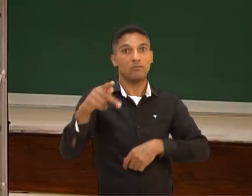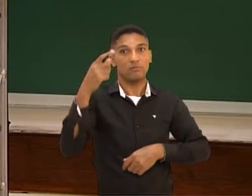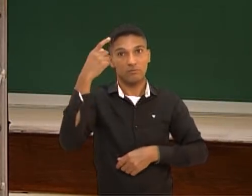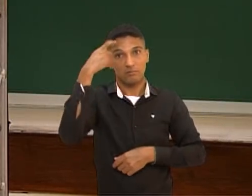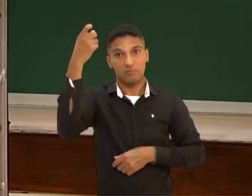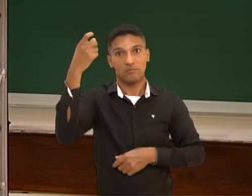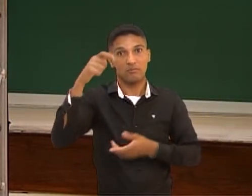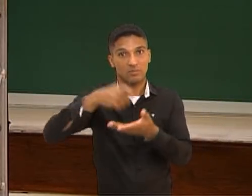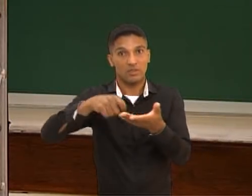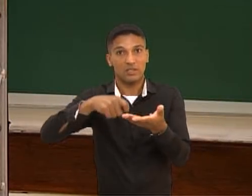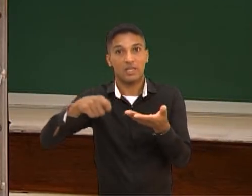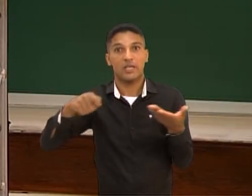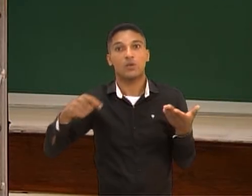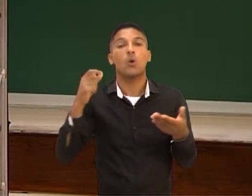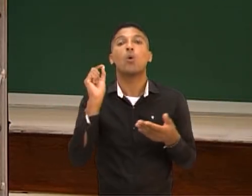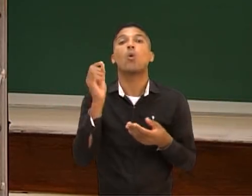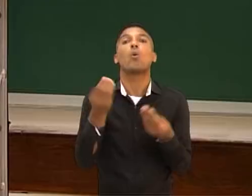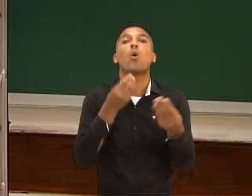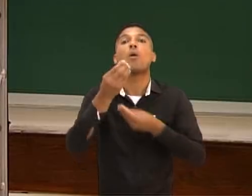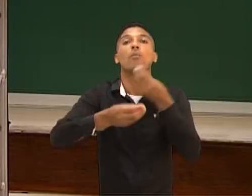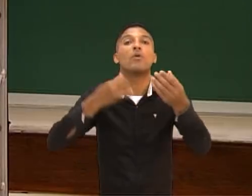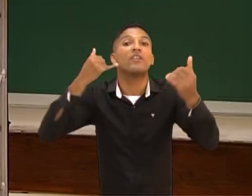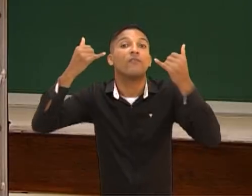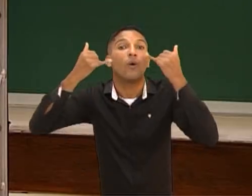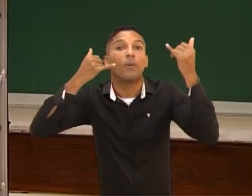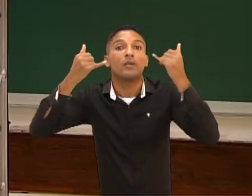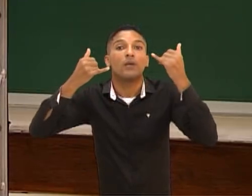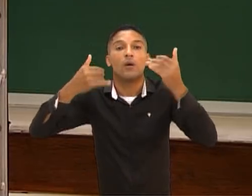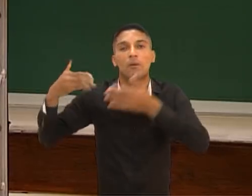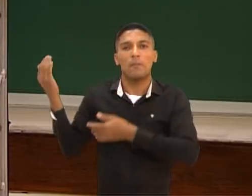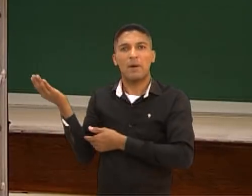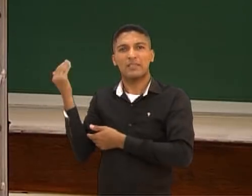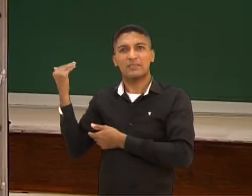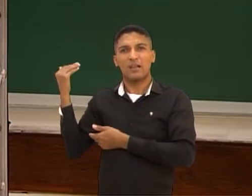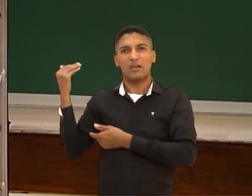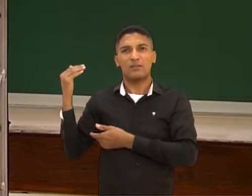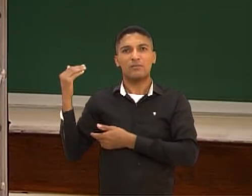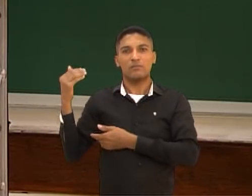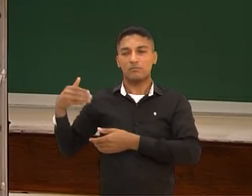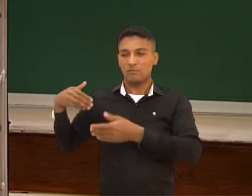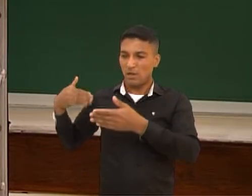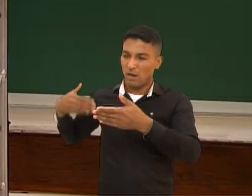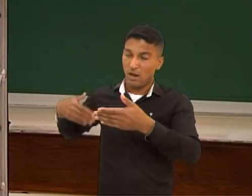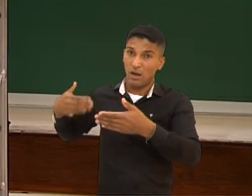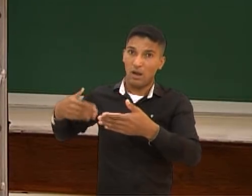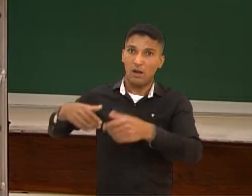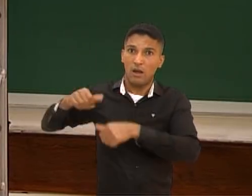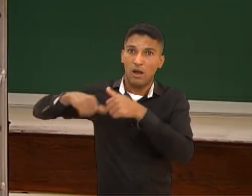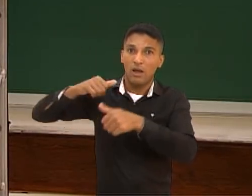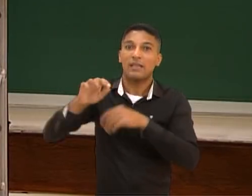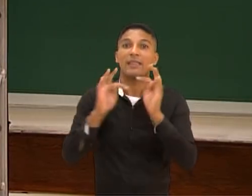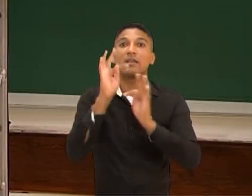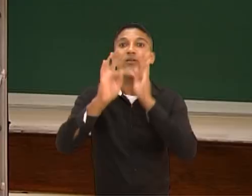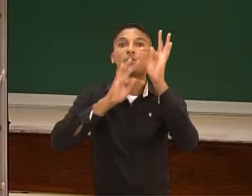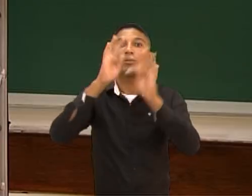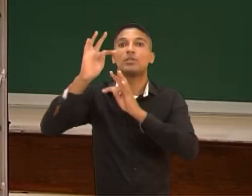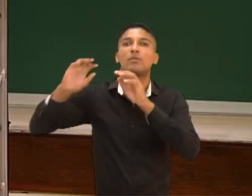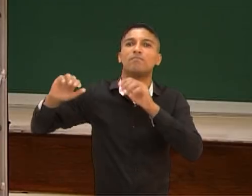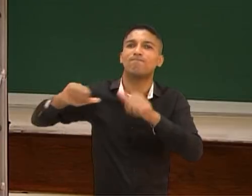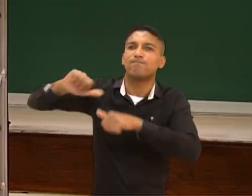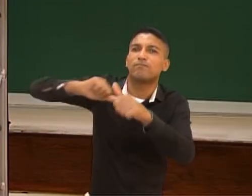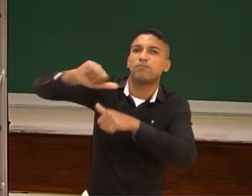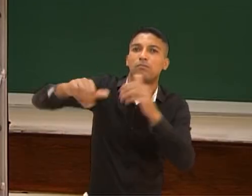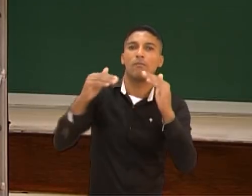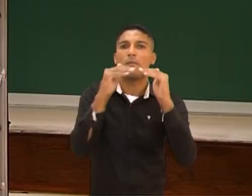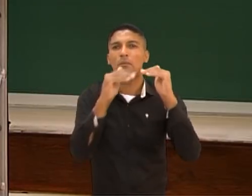tenham feito esse texto mais com caráter informativo, parabéns, vocês conseguiram realizar a atividade com sucesso, certo?